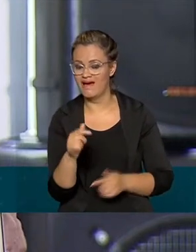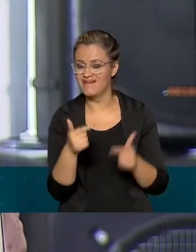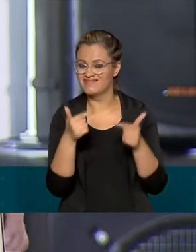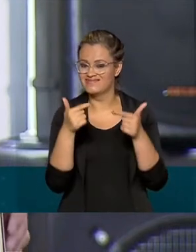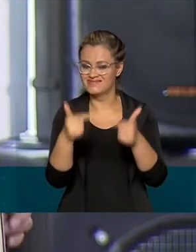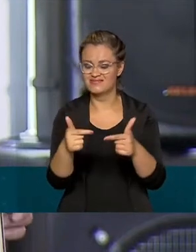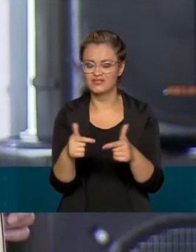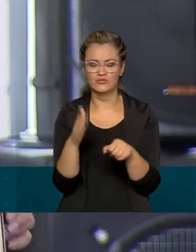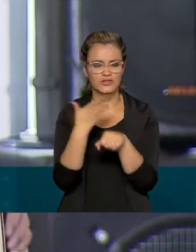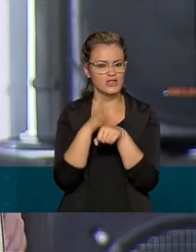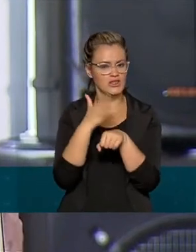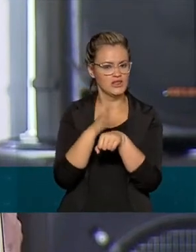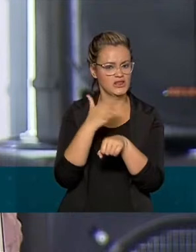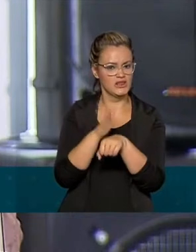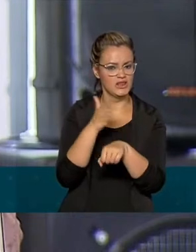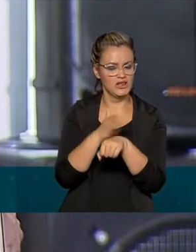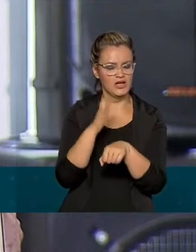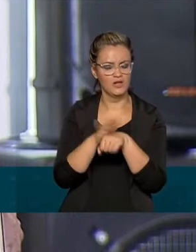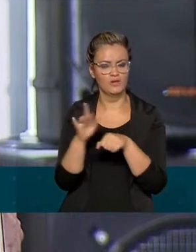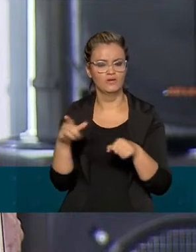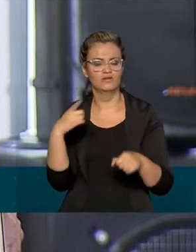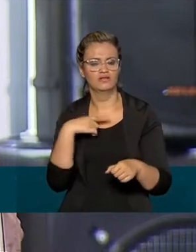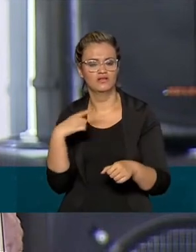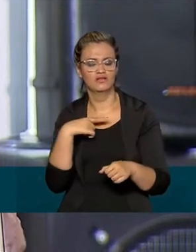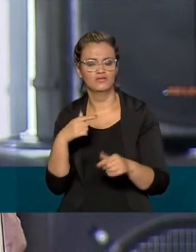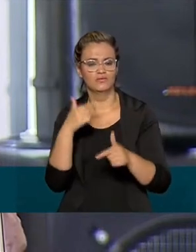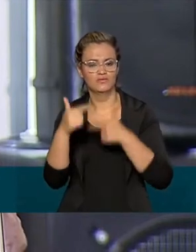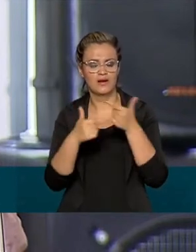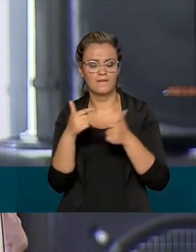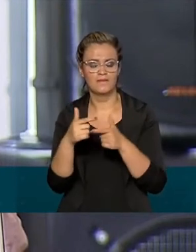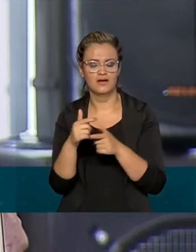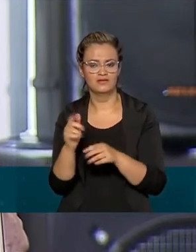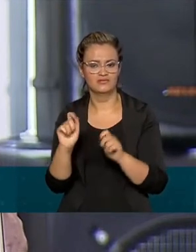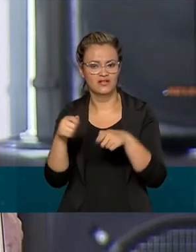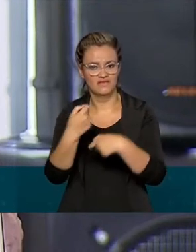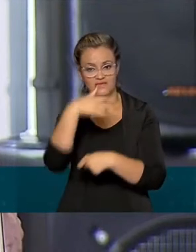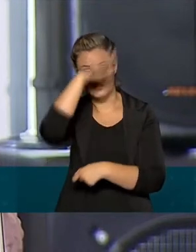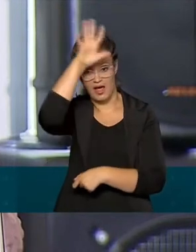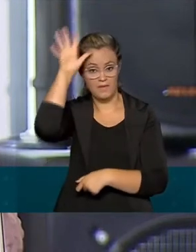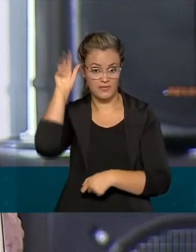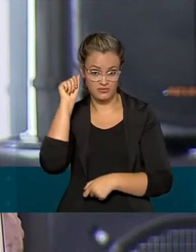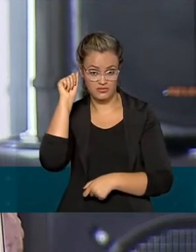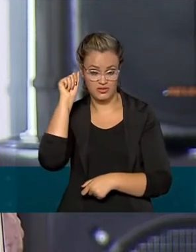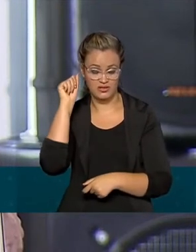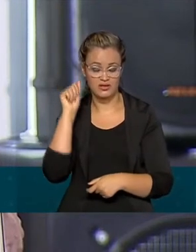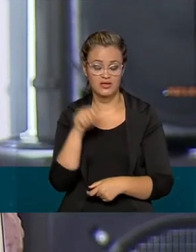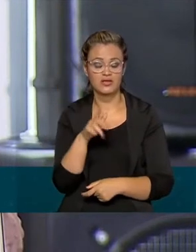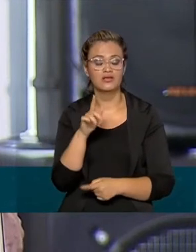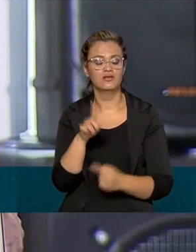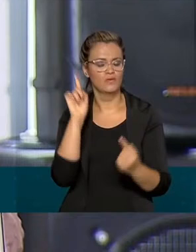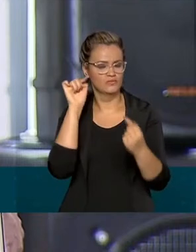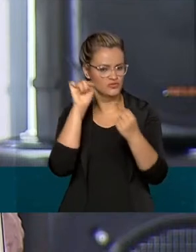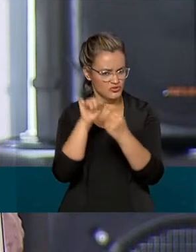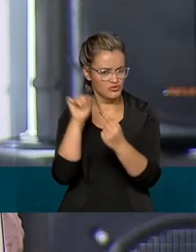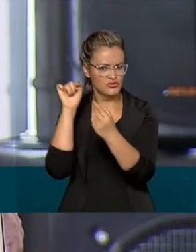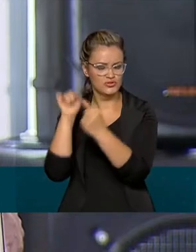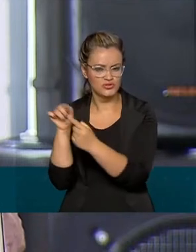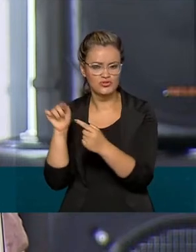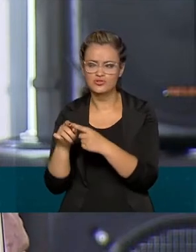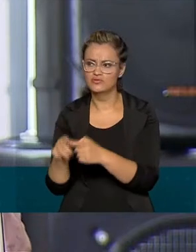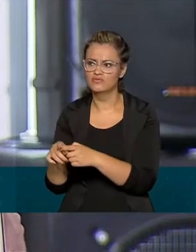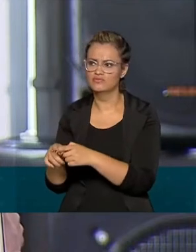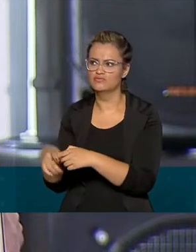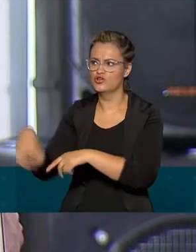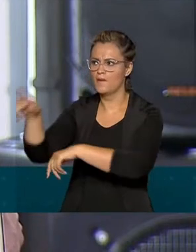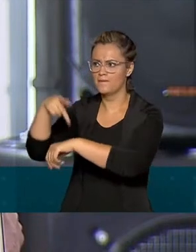de adestramento realizado na Operação Amazônica, com grande efetivo e meios trazidos de várias